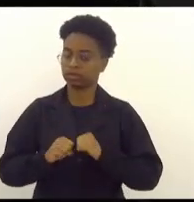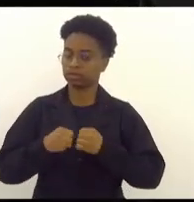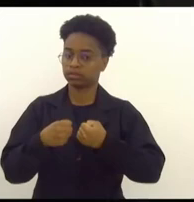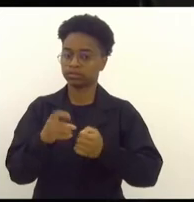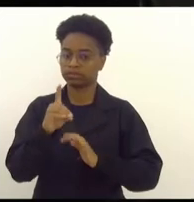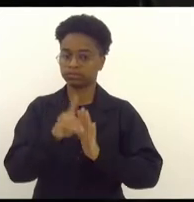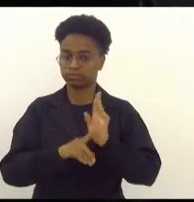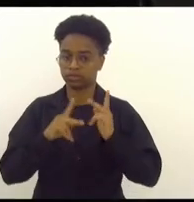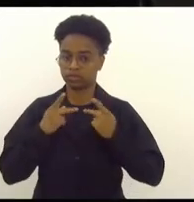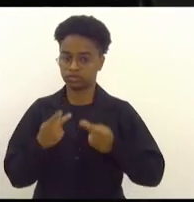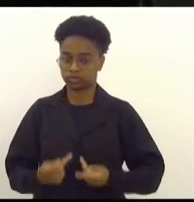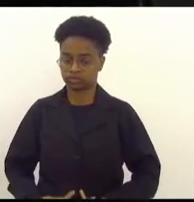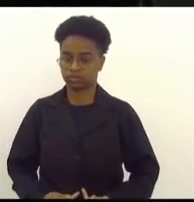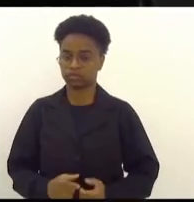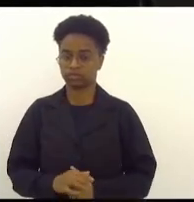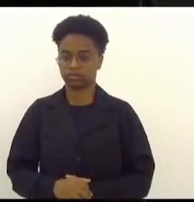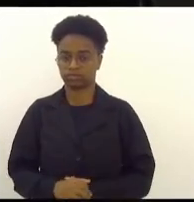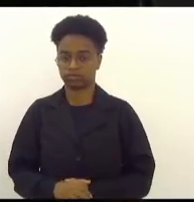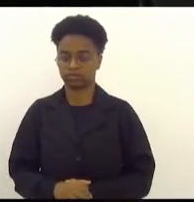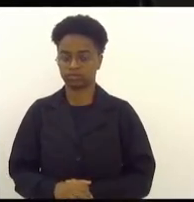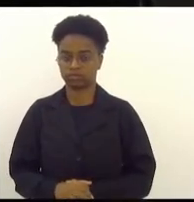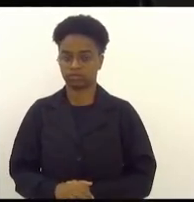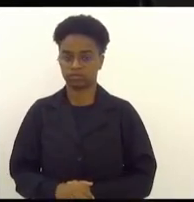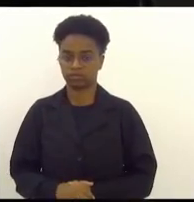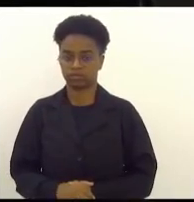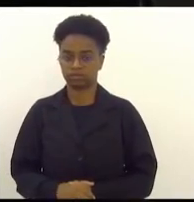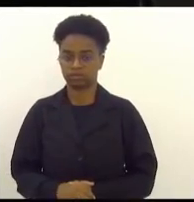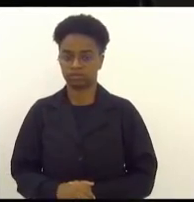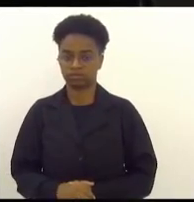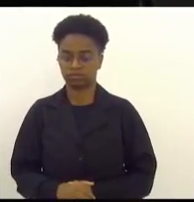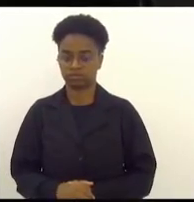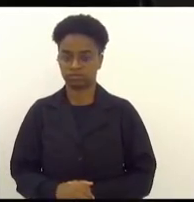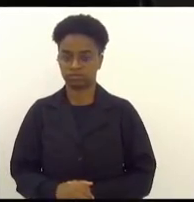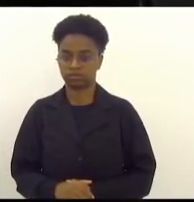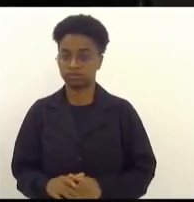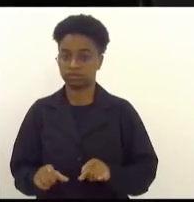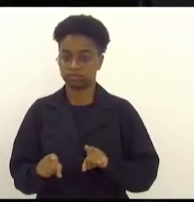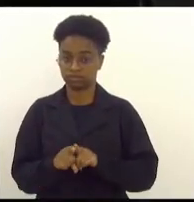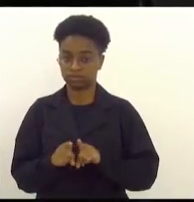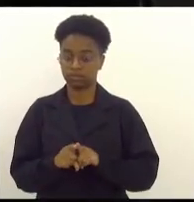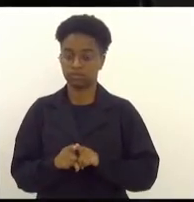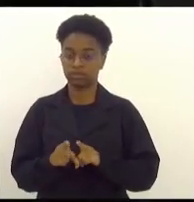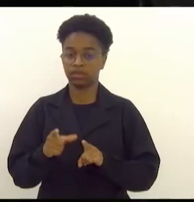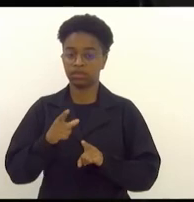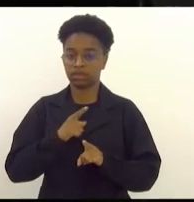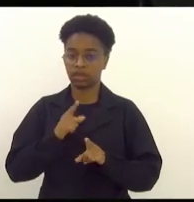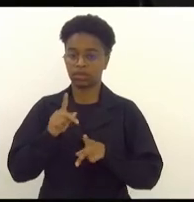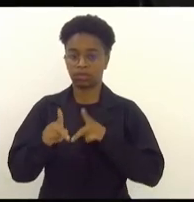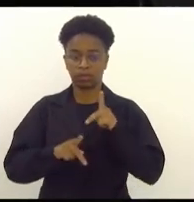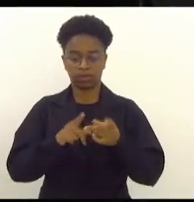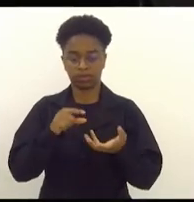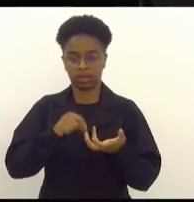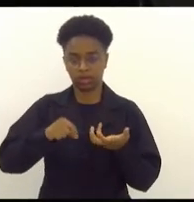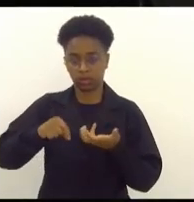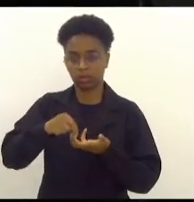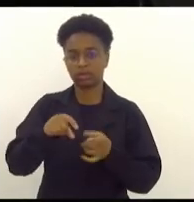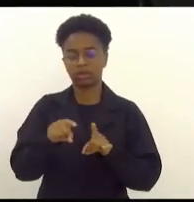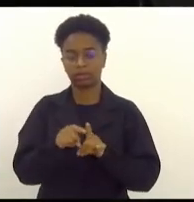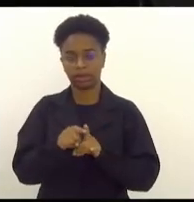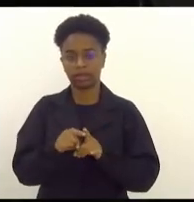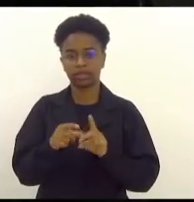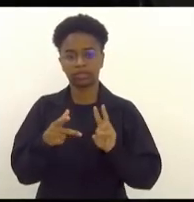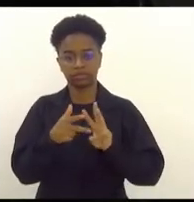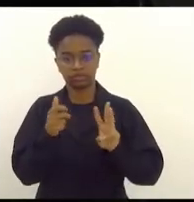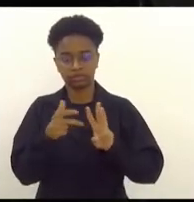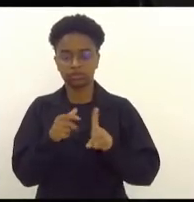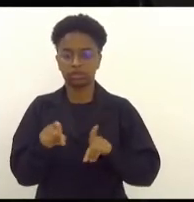dos direitos humanos que traga as Fundações quilombolas mas também os indígenas e os líderes do movimento